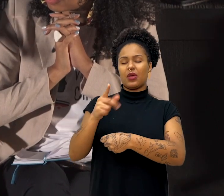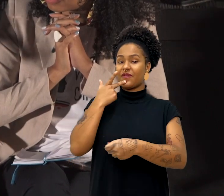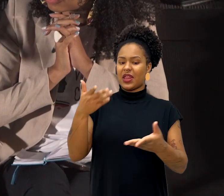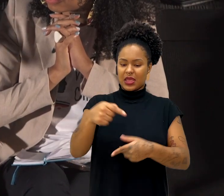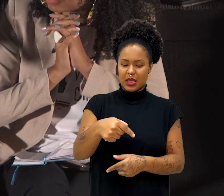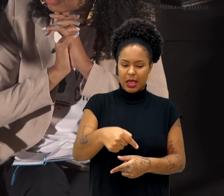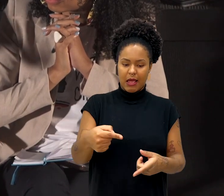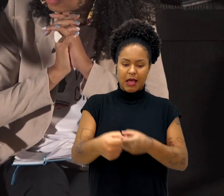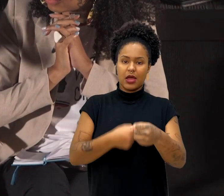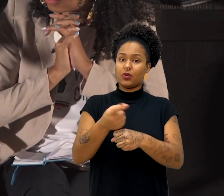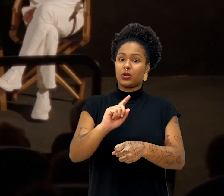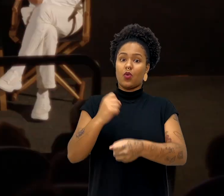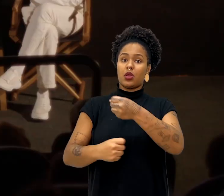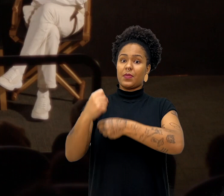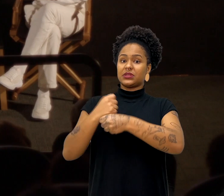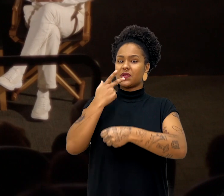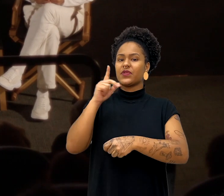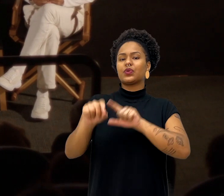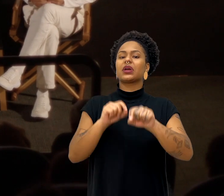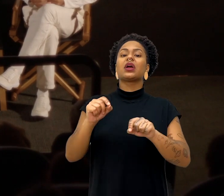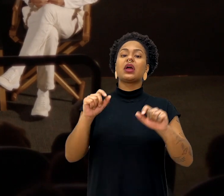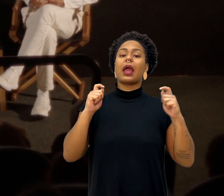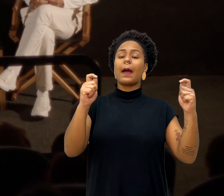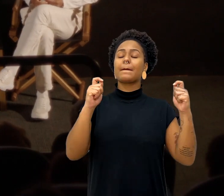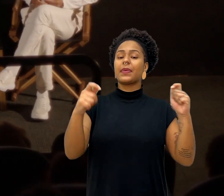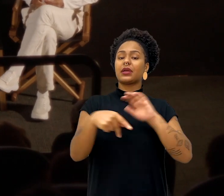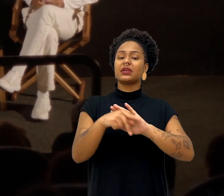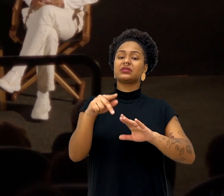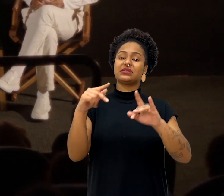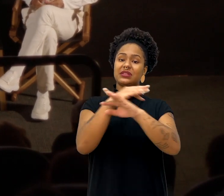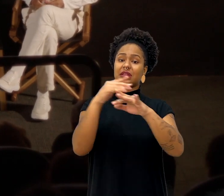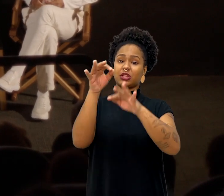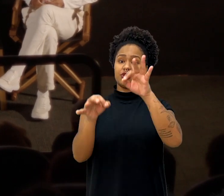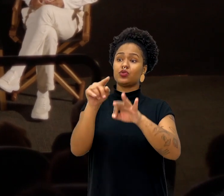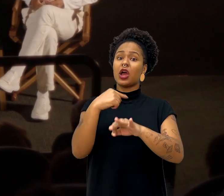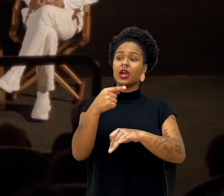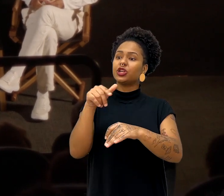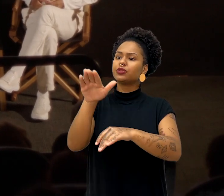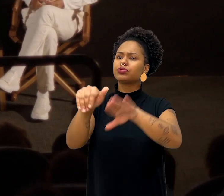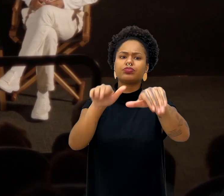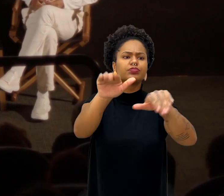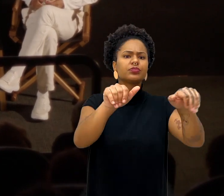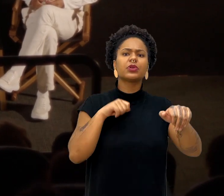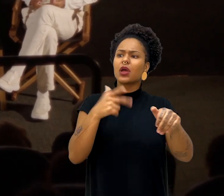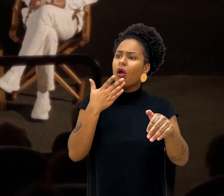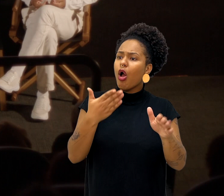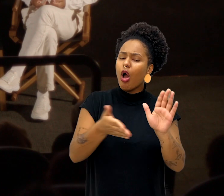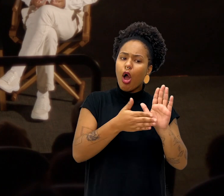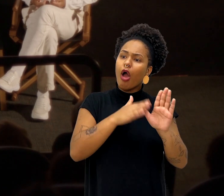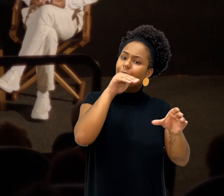ano passado, na campanha Voto Cidades Justas, que a gente convocou as pessoas a votarem em